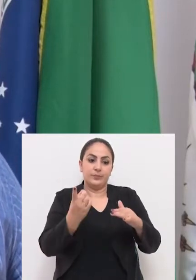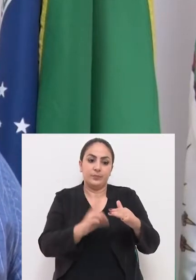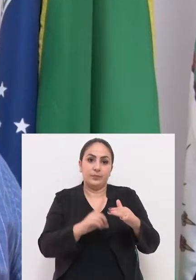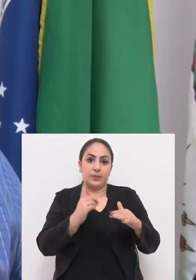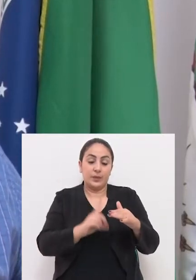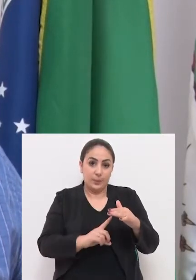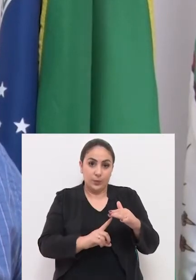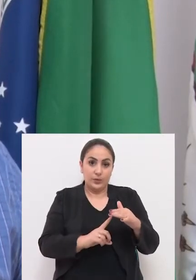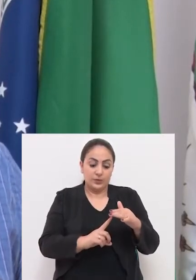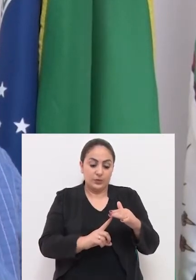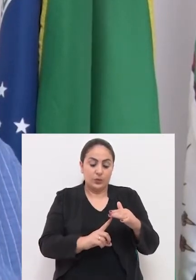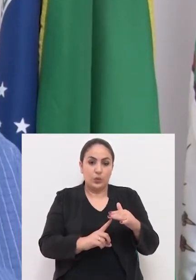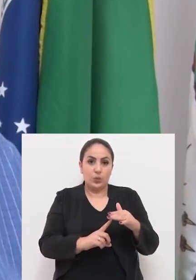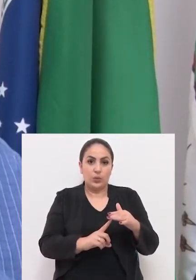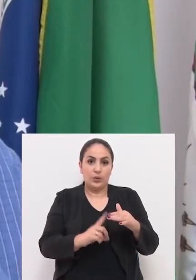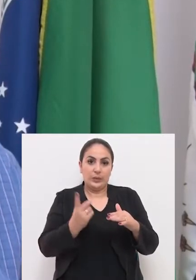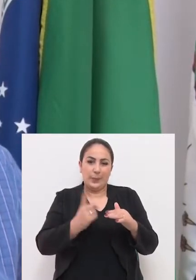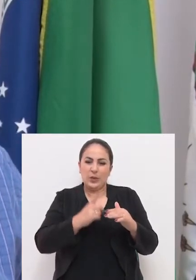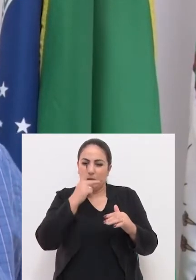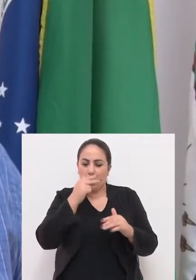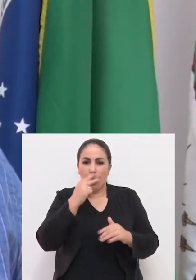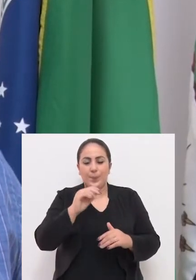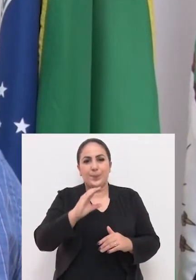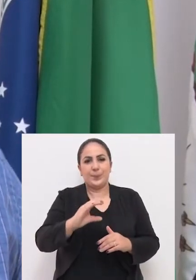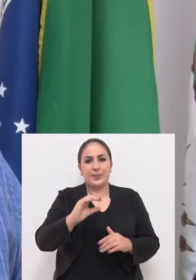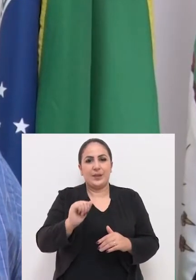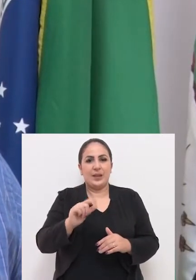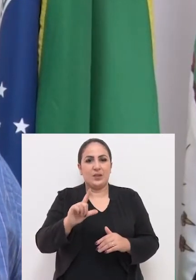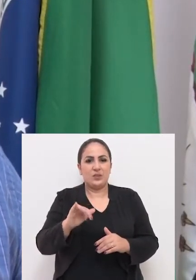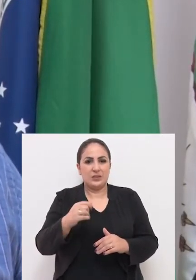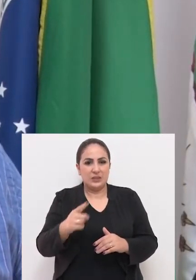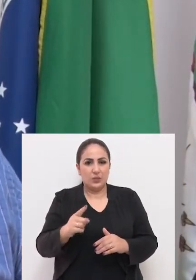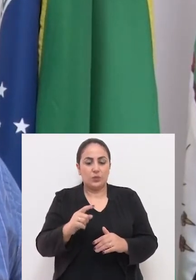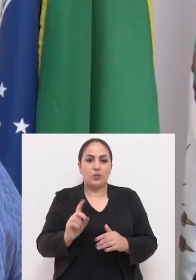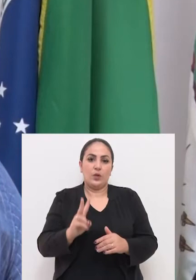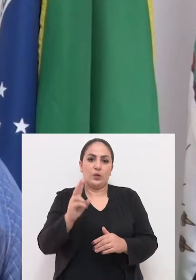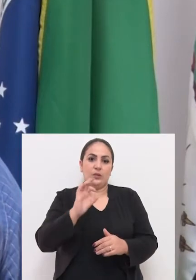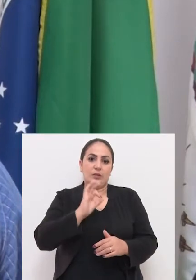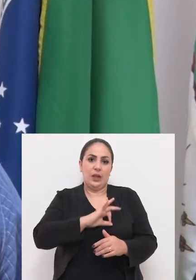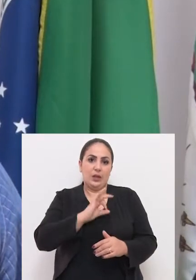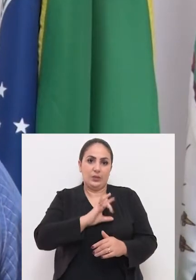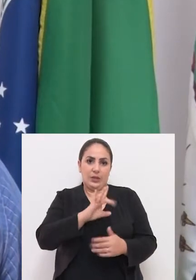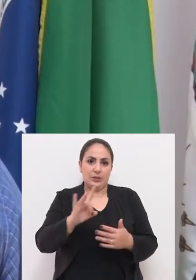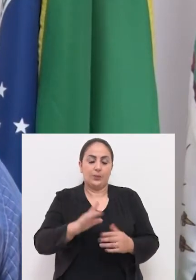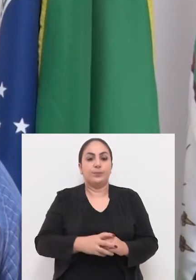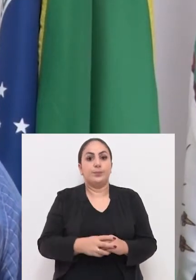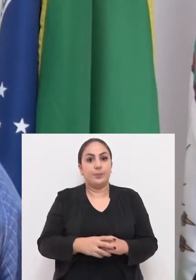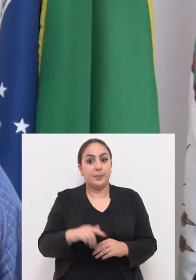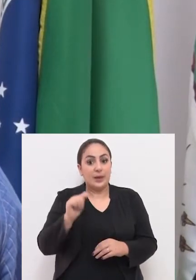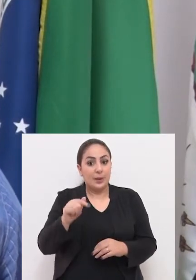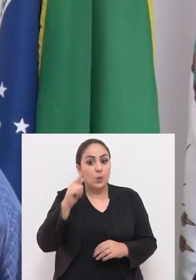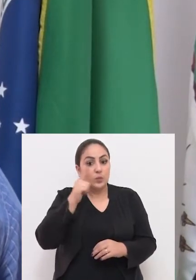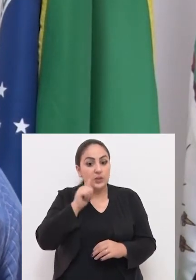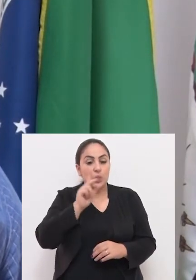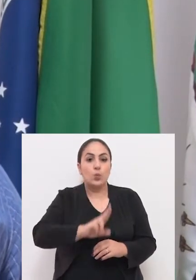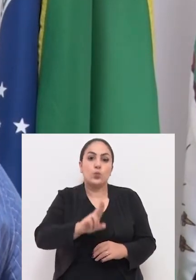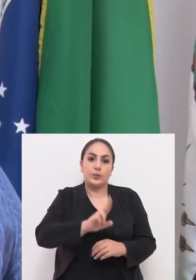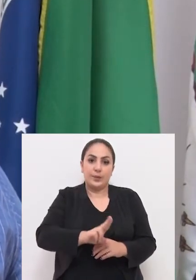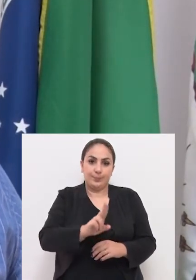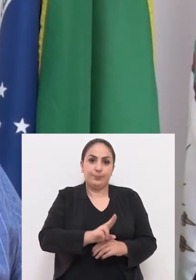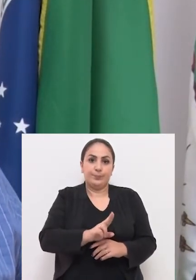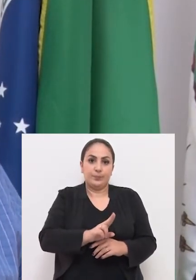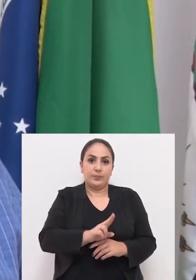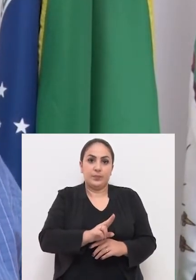um depósito de, no mínimo, um calção no valor da folha de pagamento. Para esse calção